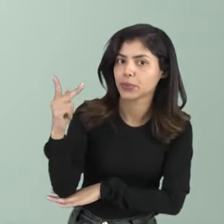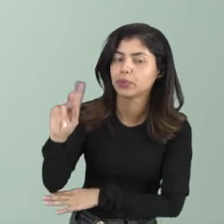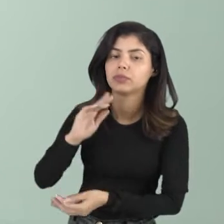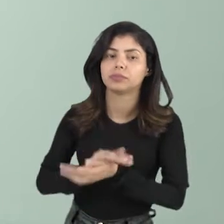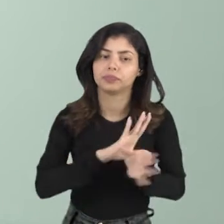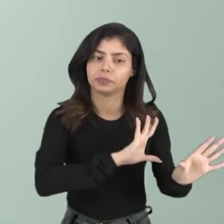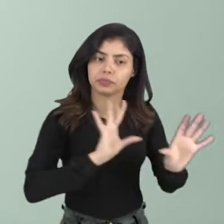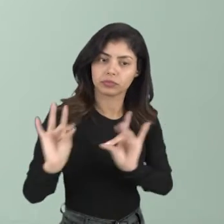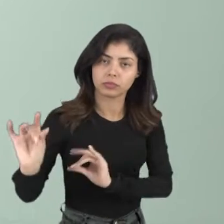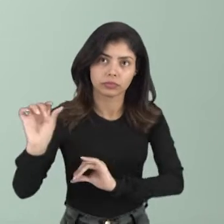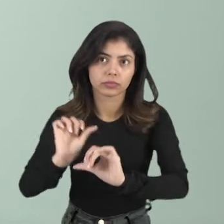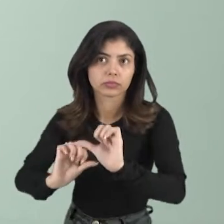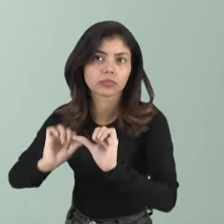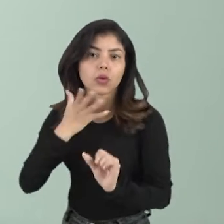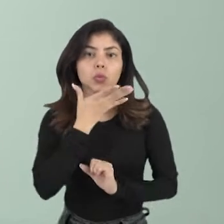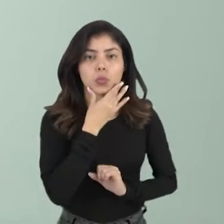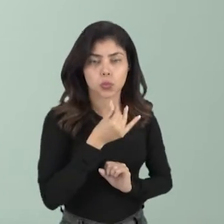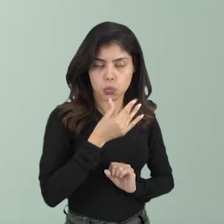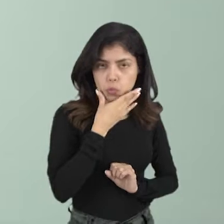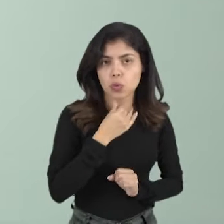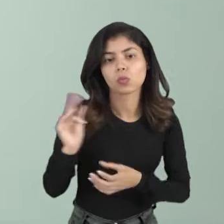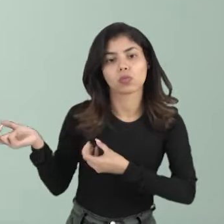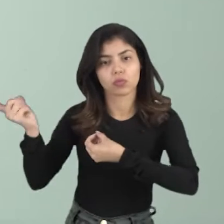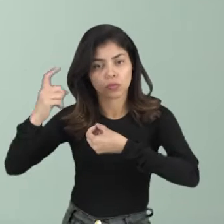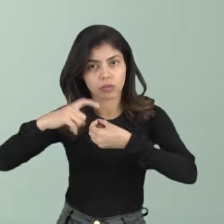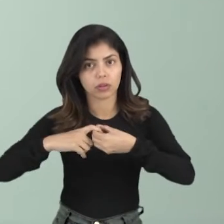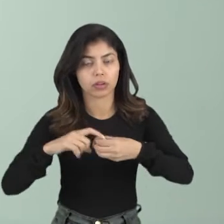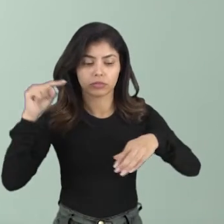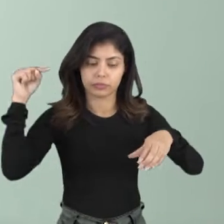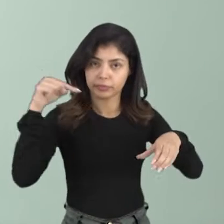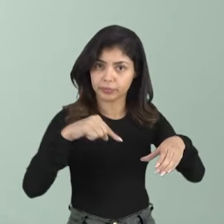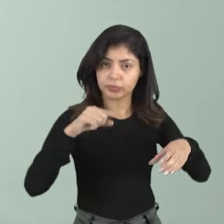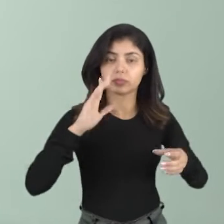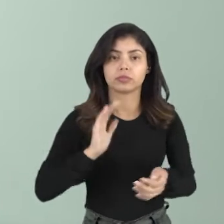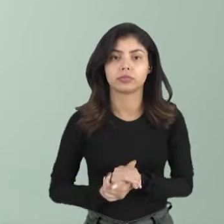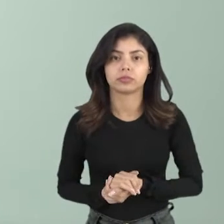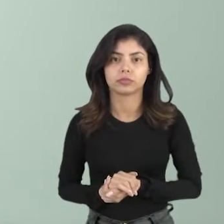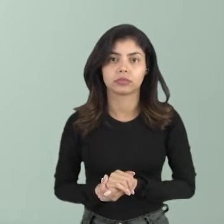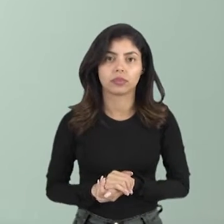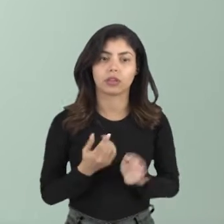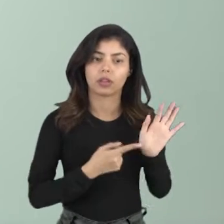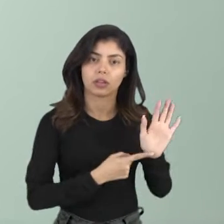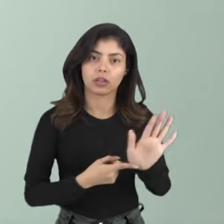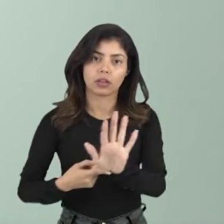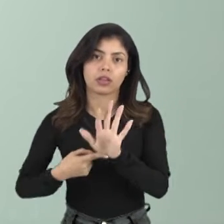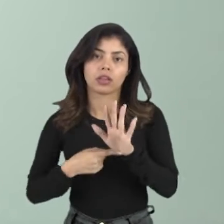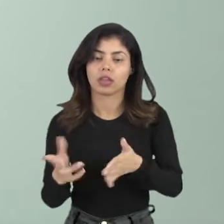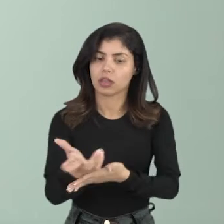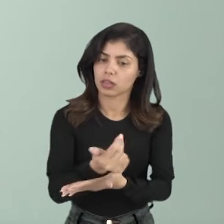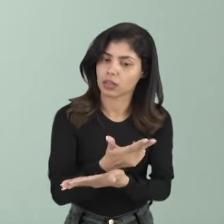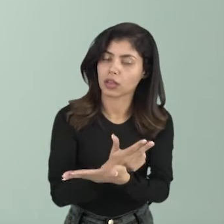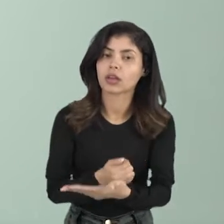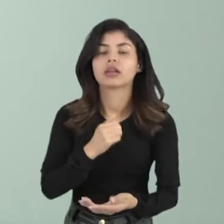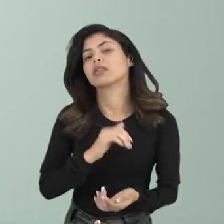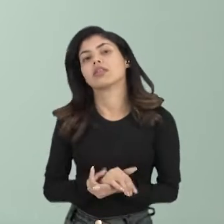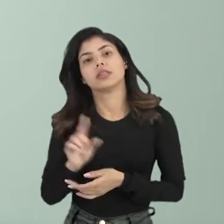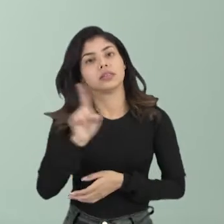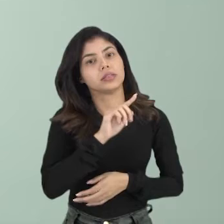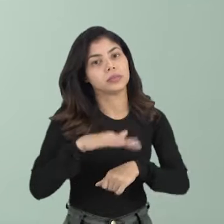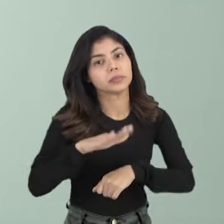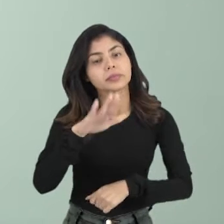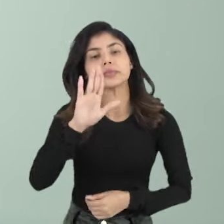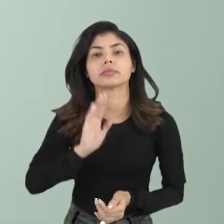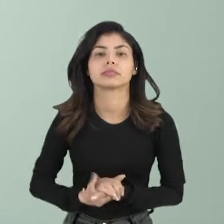de transição, em que o homem volta a ser o centro, em que ele é representado na arte e não